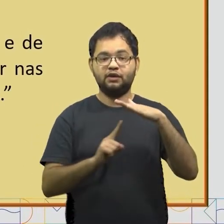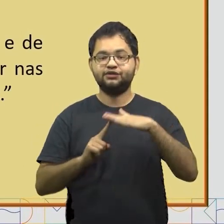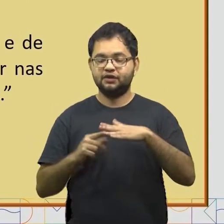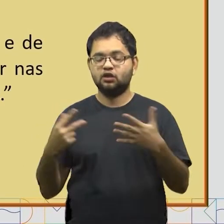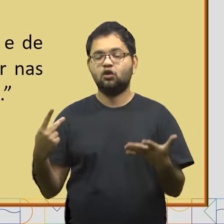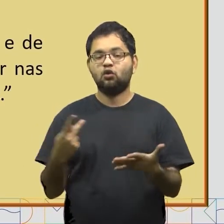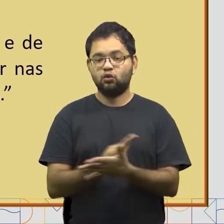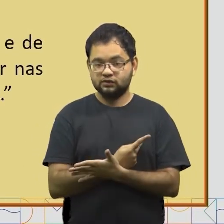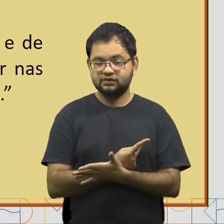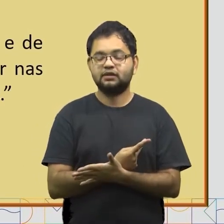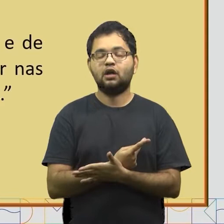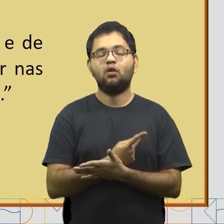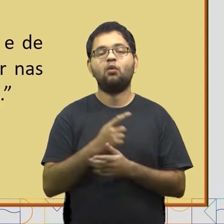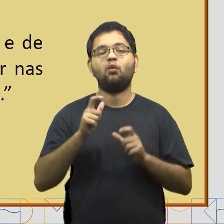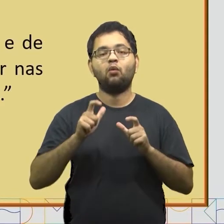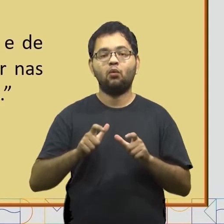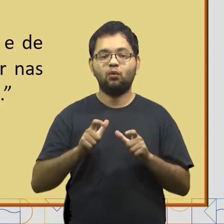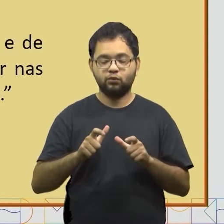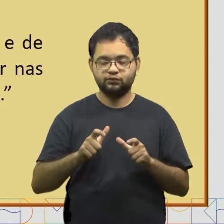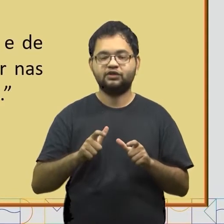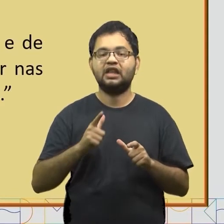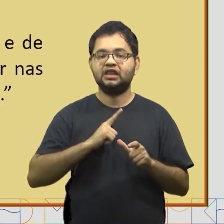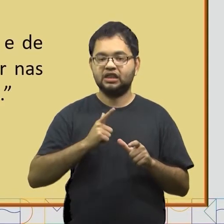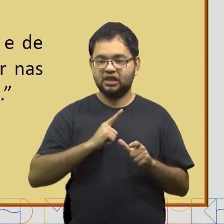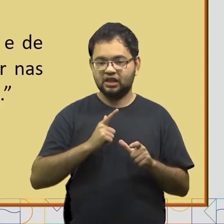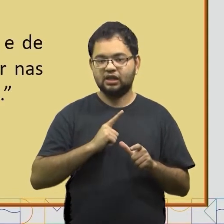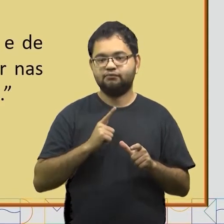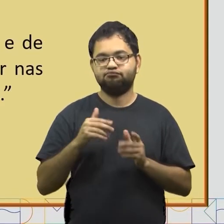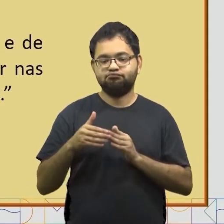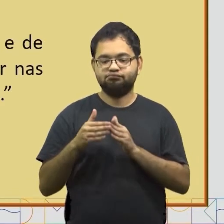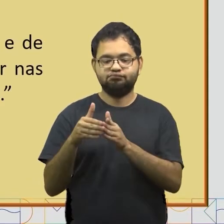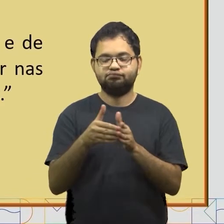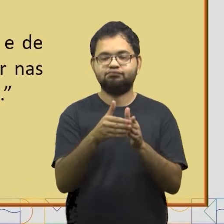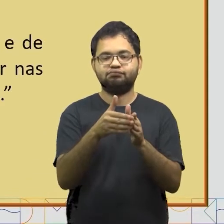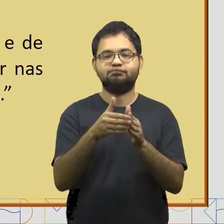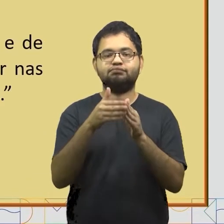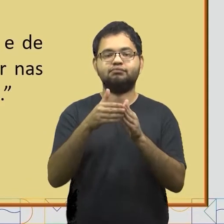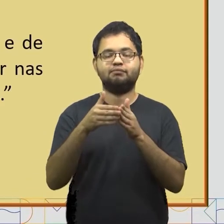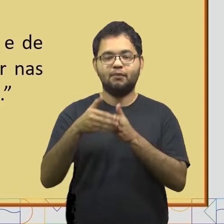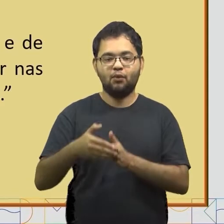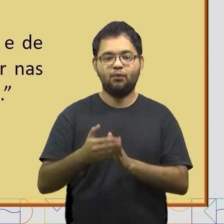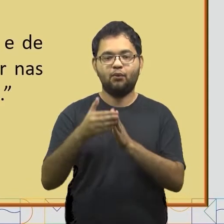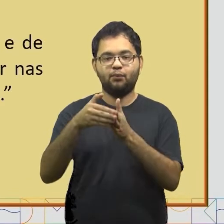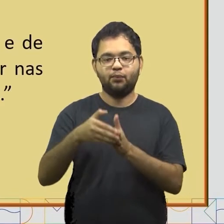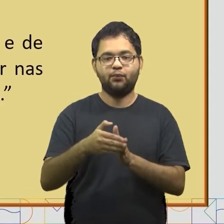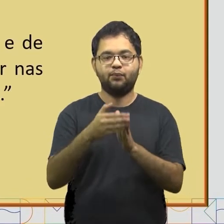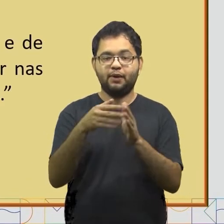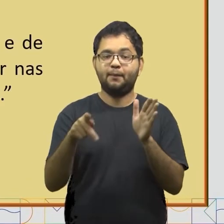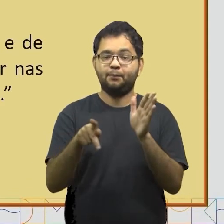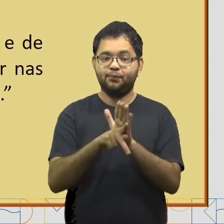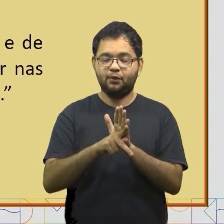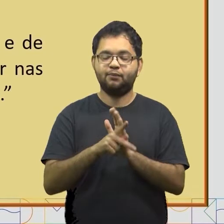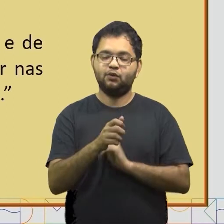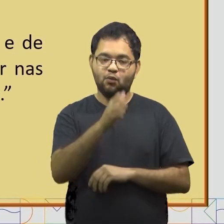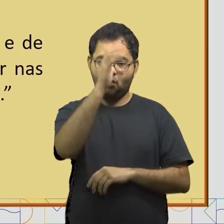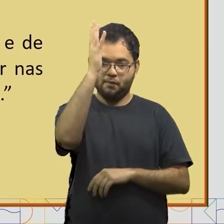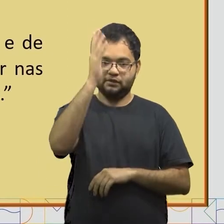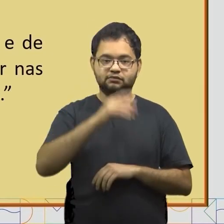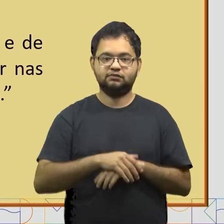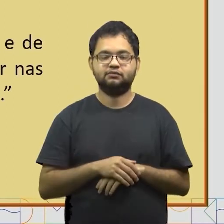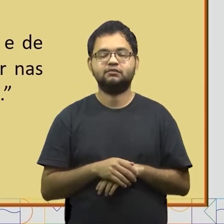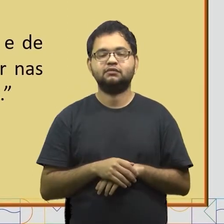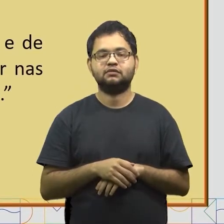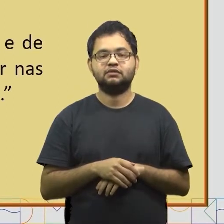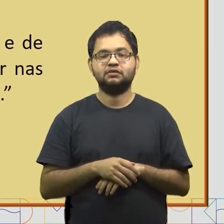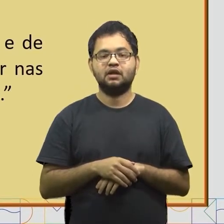feiras ocorriam inicialmente em antigas Hall o últimas nas antigas estradas romanas e duravam